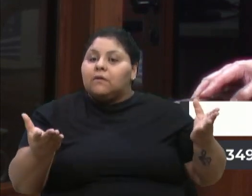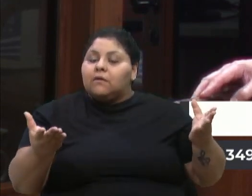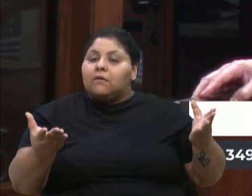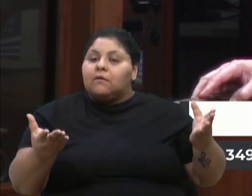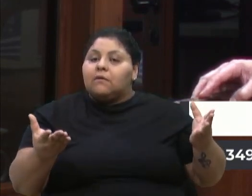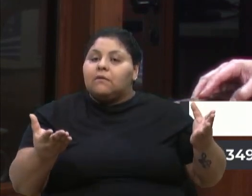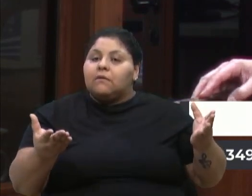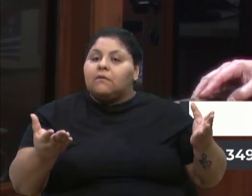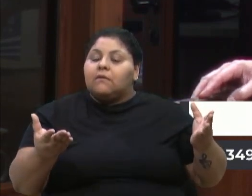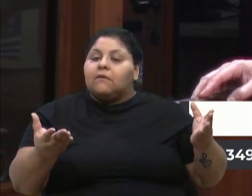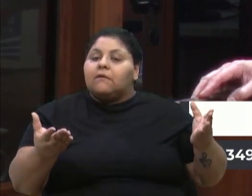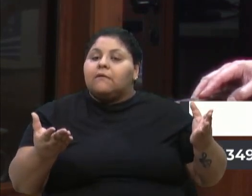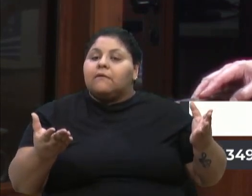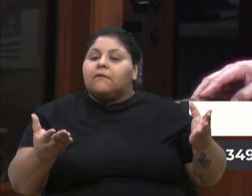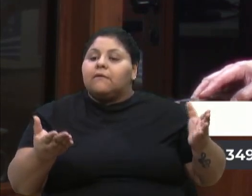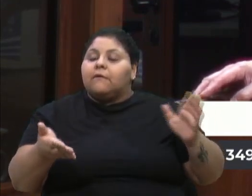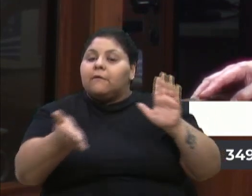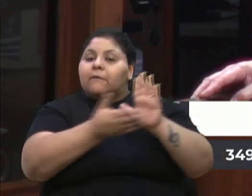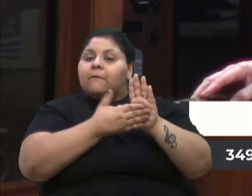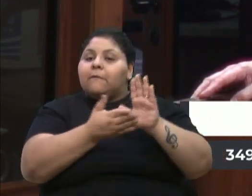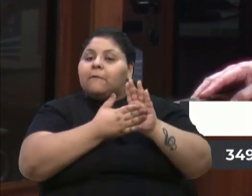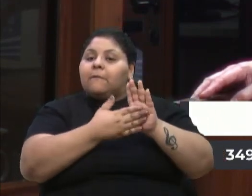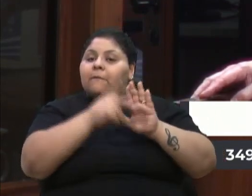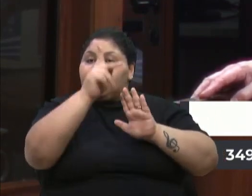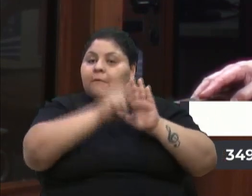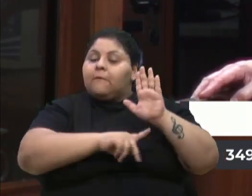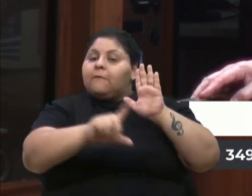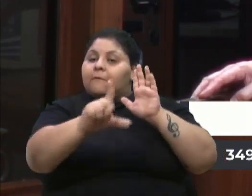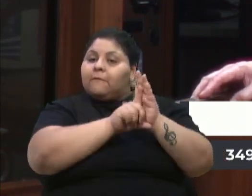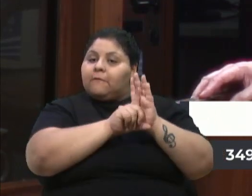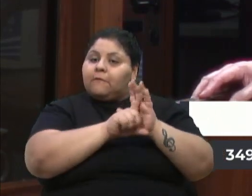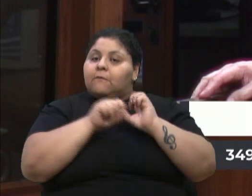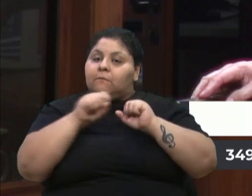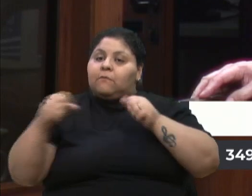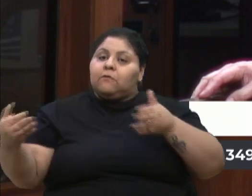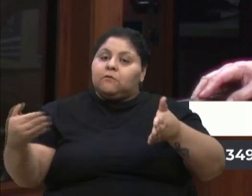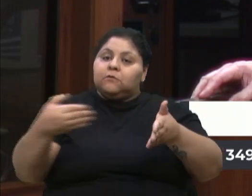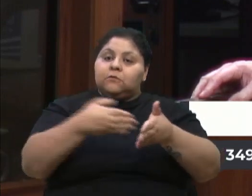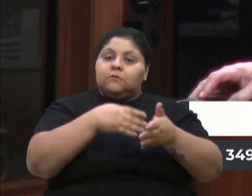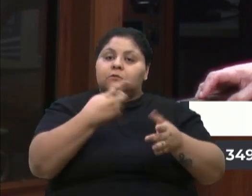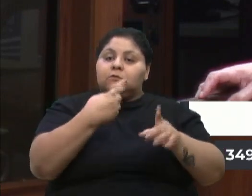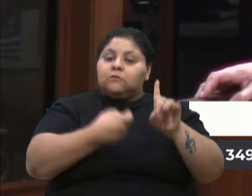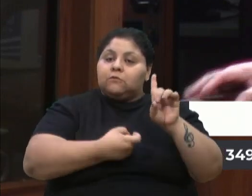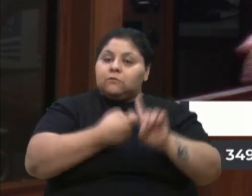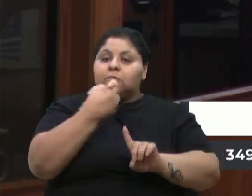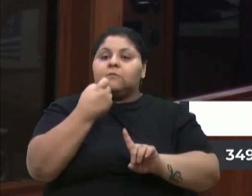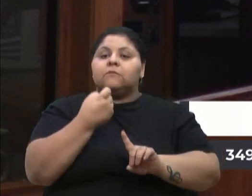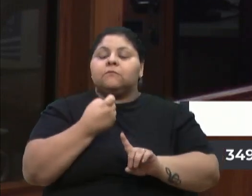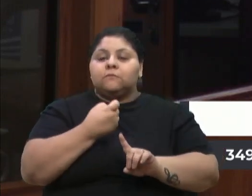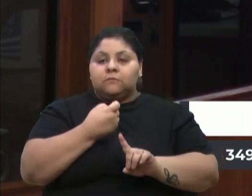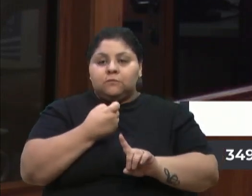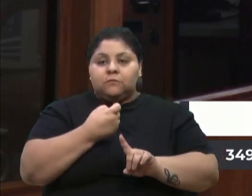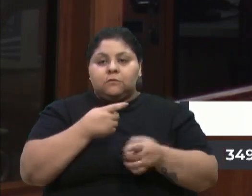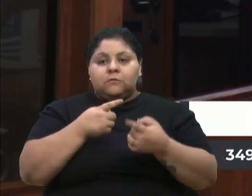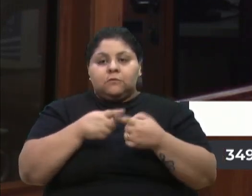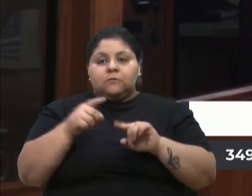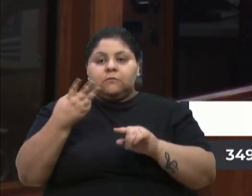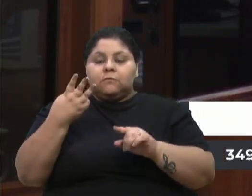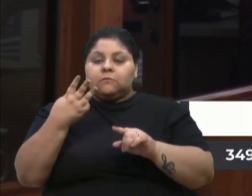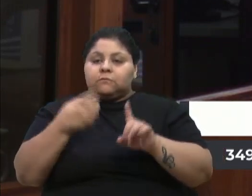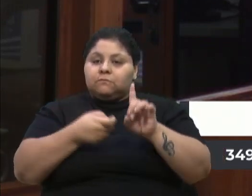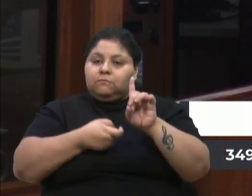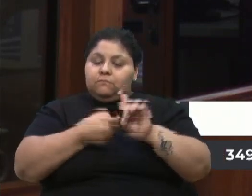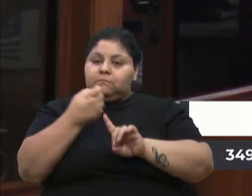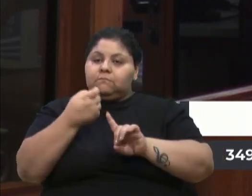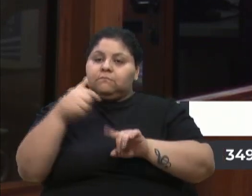Para propor um projeto de lei aqui, pode vir em 1 mês aqui, transita e passa. Uma parte, Fazem vereador. 3 anos que eu